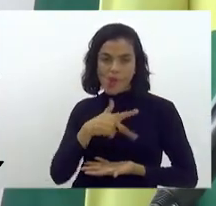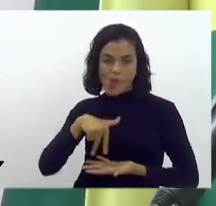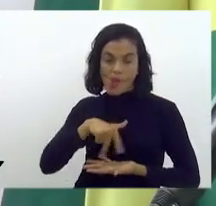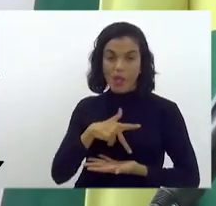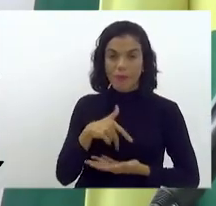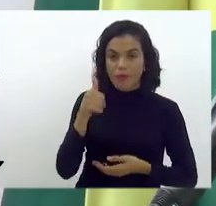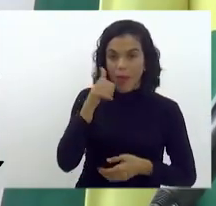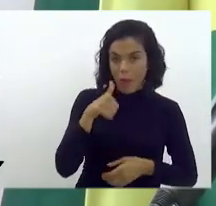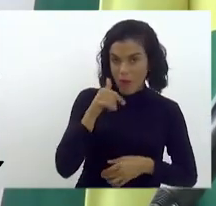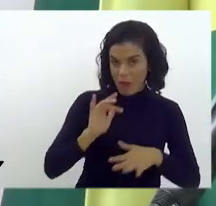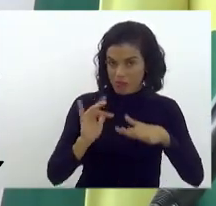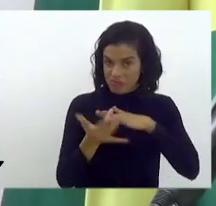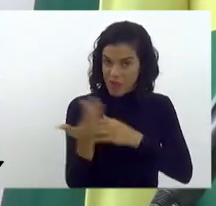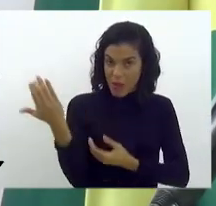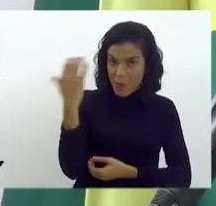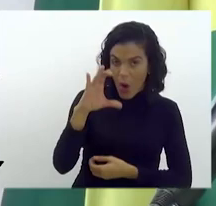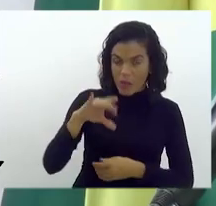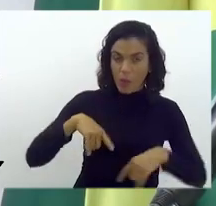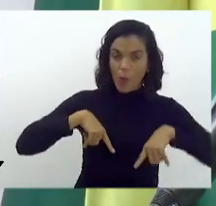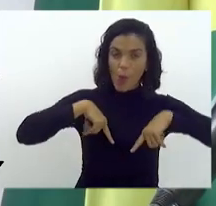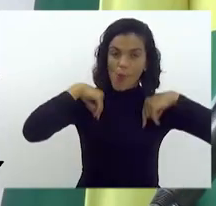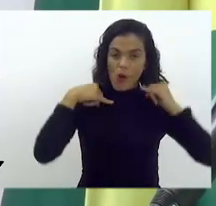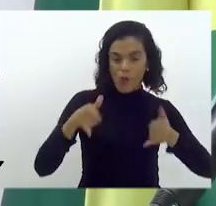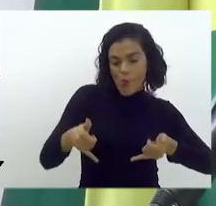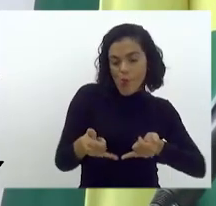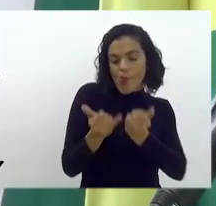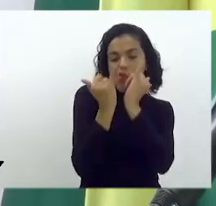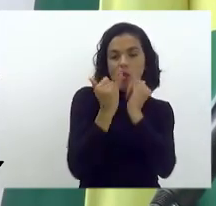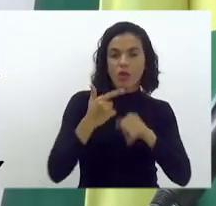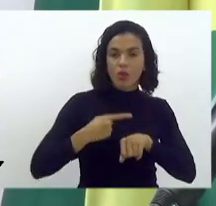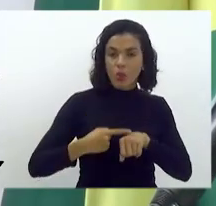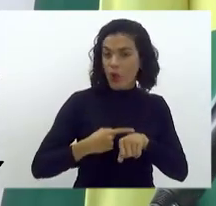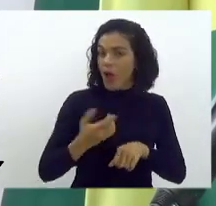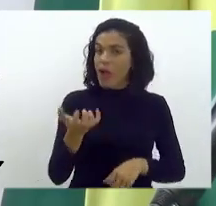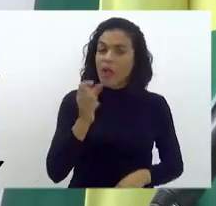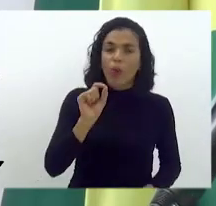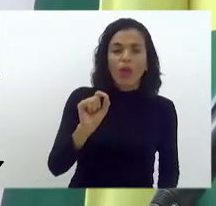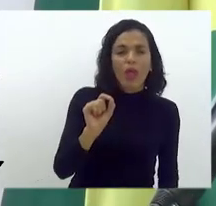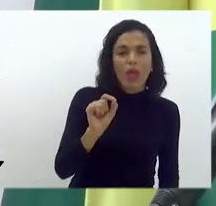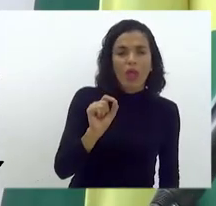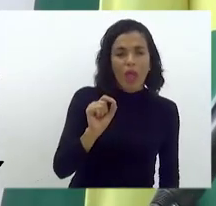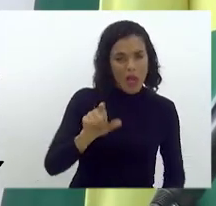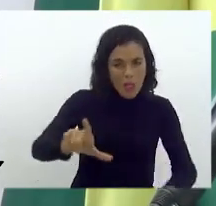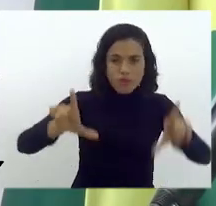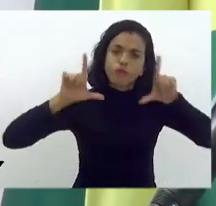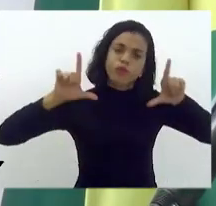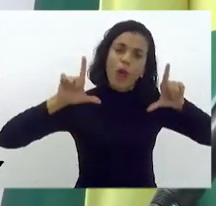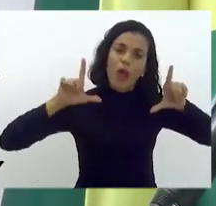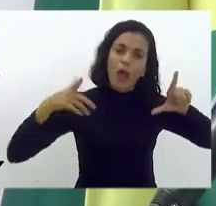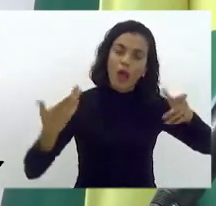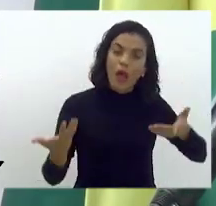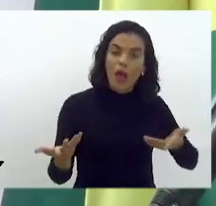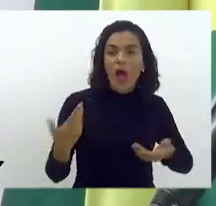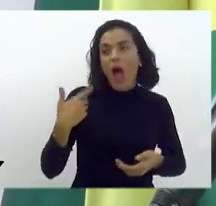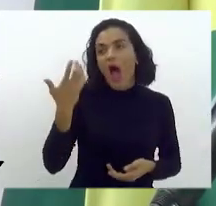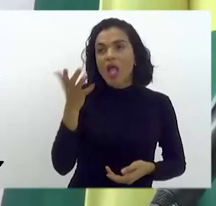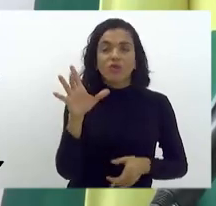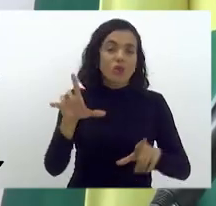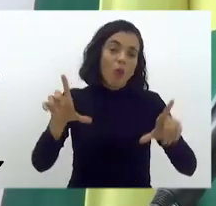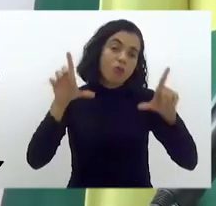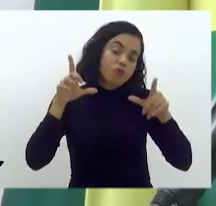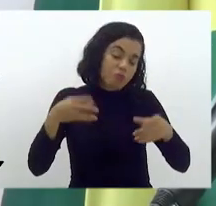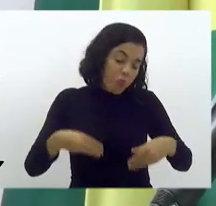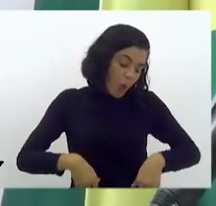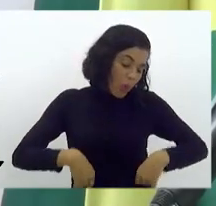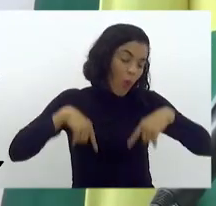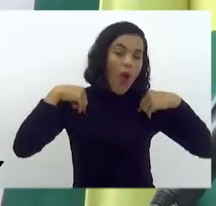vai numa rede social Coloca uma foto de biquíni fica nua ela tá querendo o quê Ela tá se expondo ela não quer ah não botei por botar